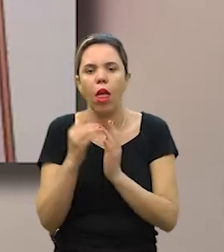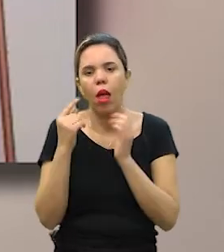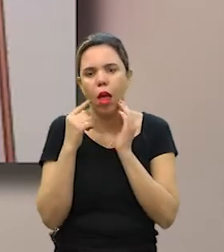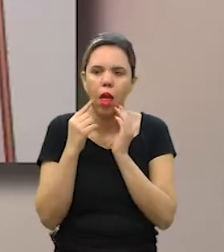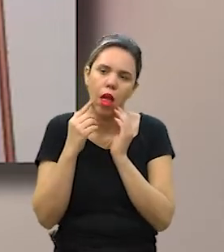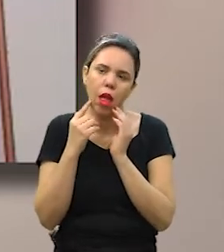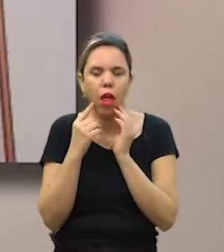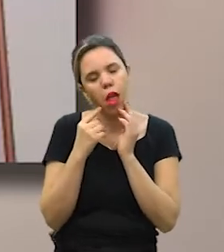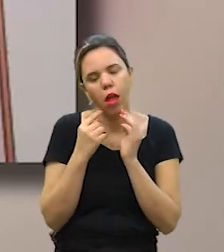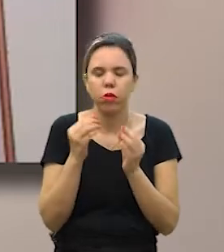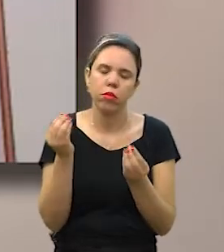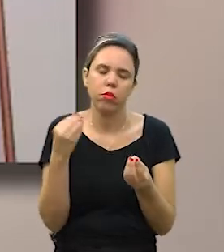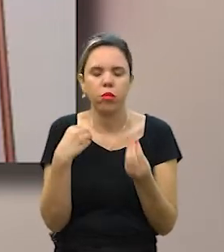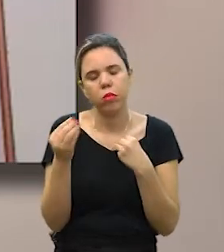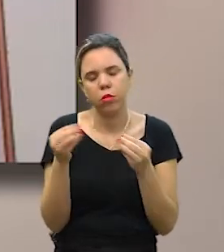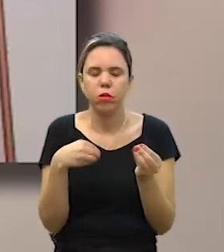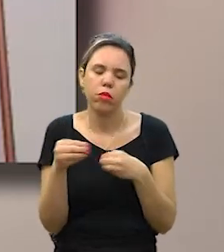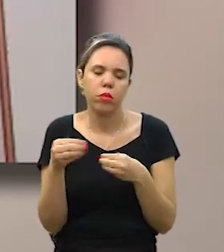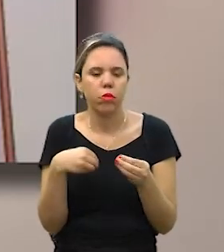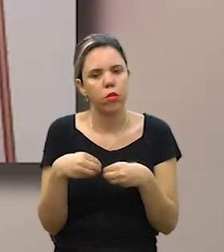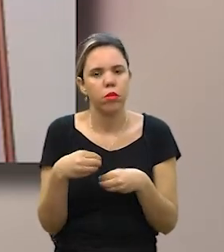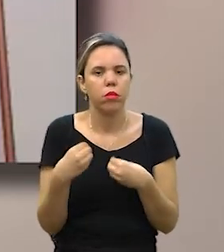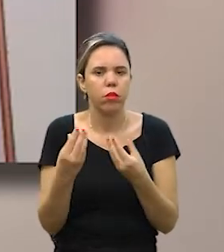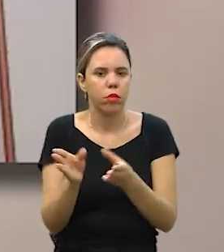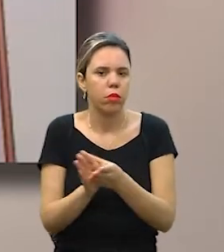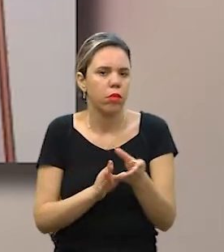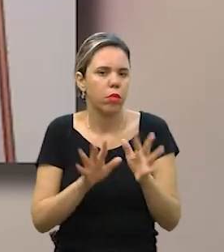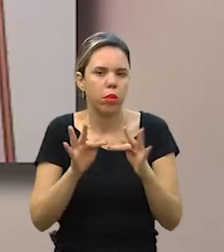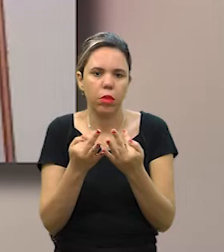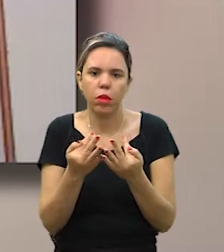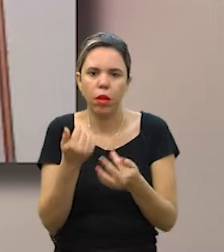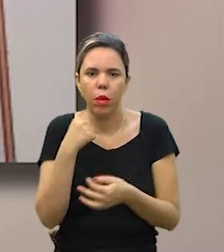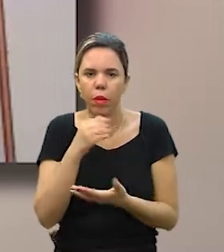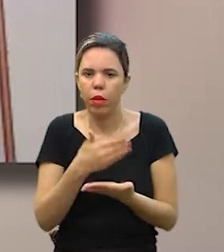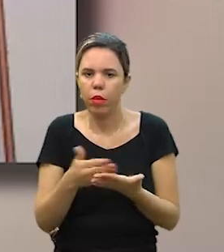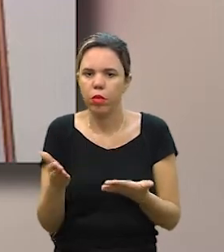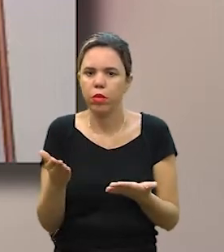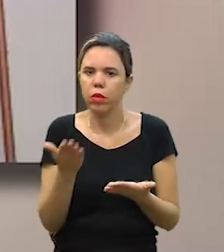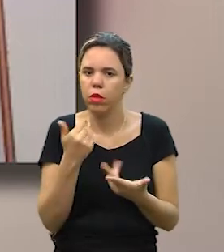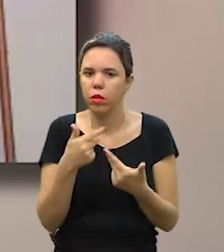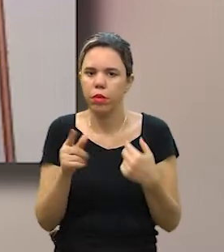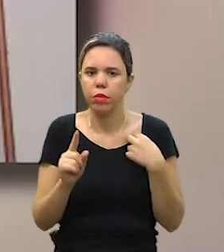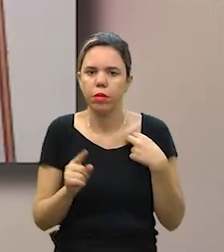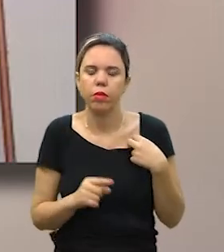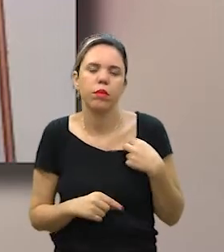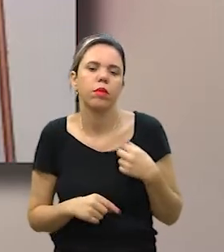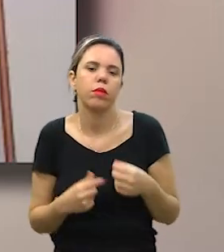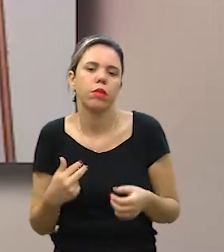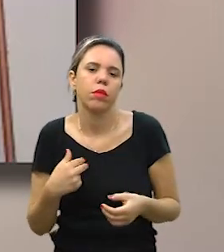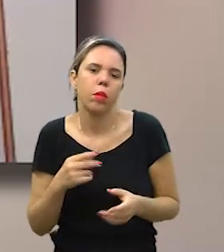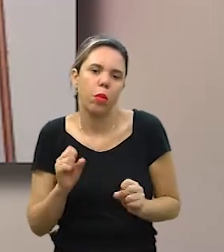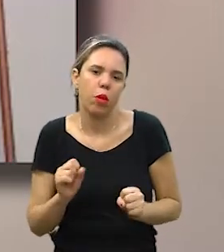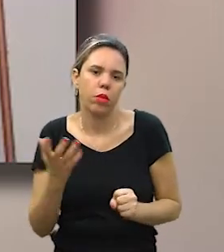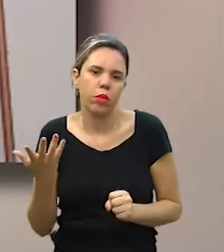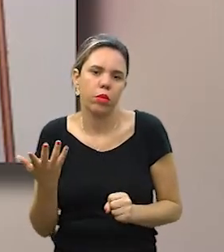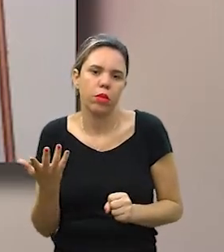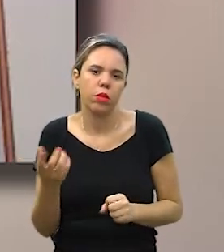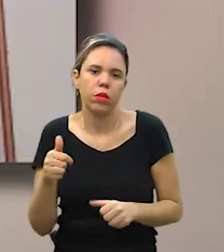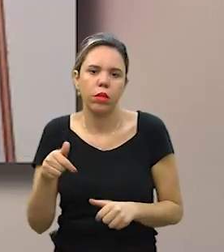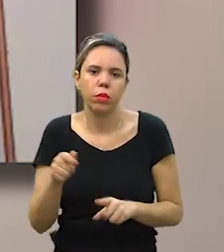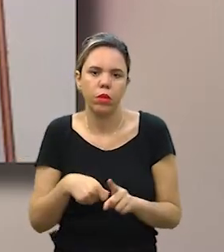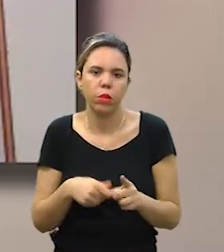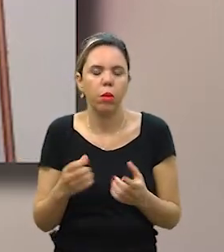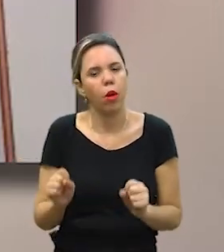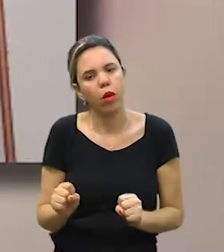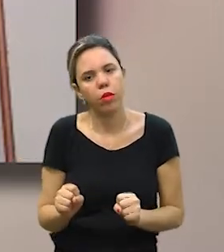a cabecinha não tá muito firme, a gente não vai orientar que esse pai e essa mãe comece essa introdução alimentar. Não pode ser que seja no